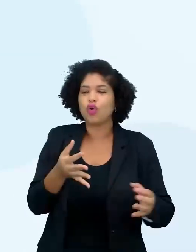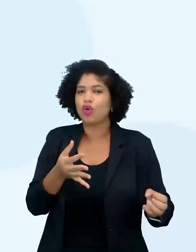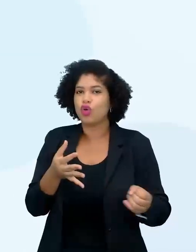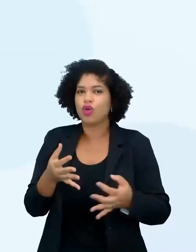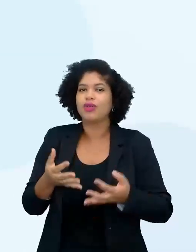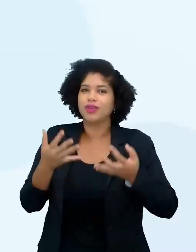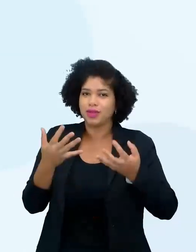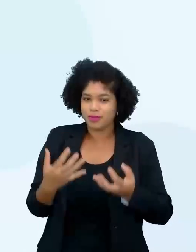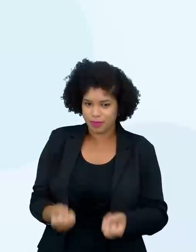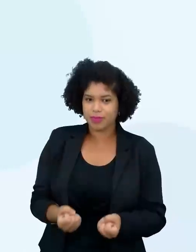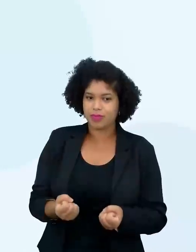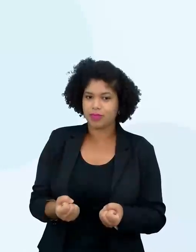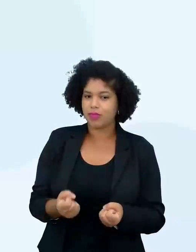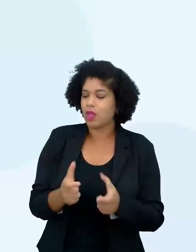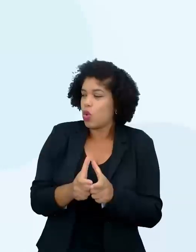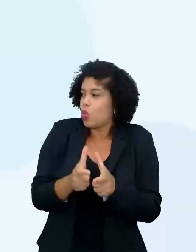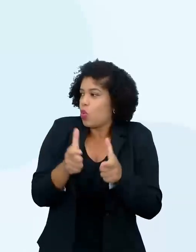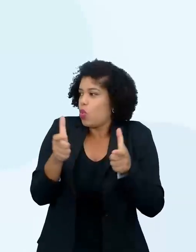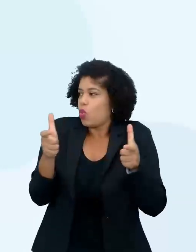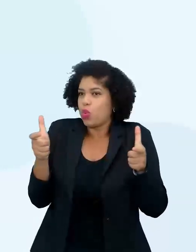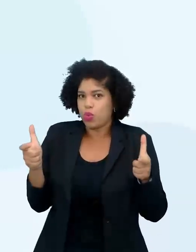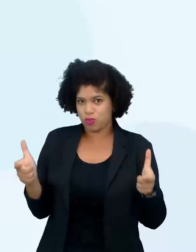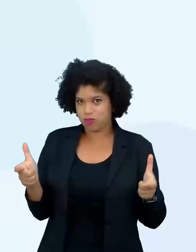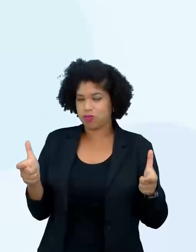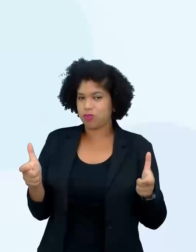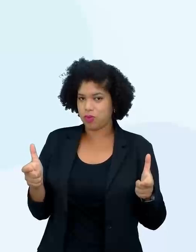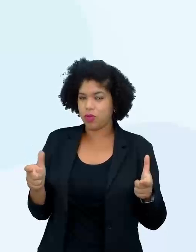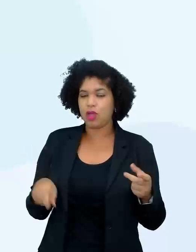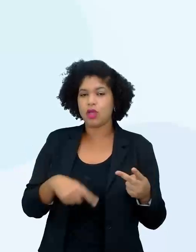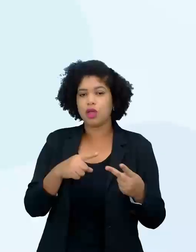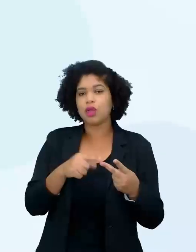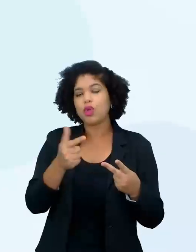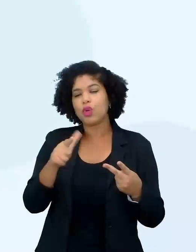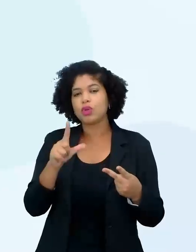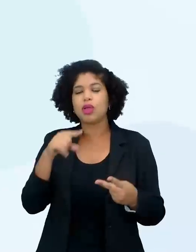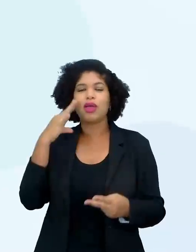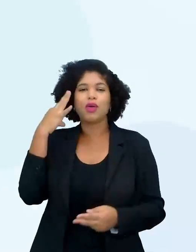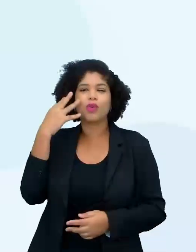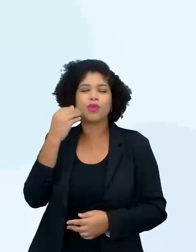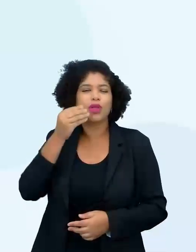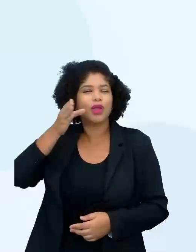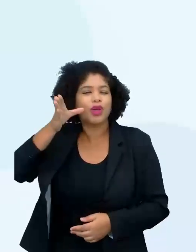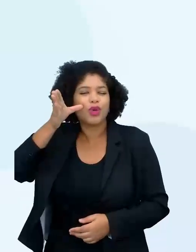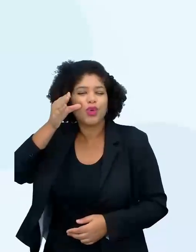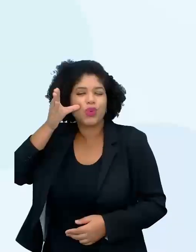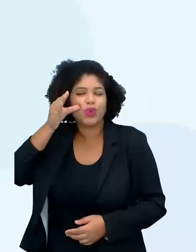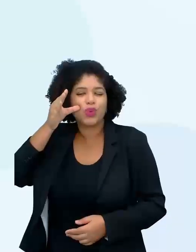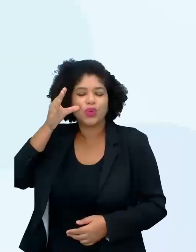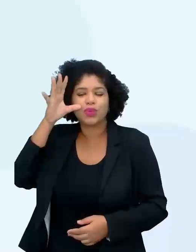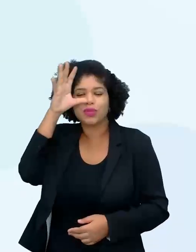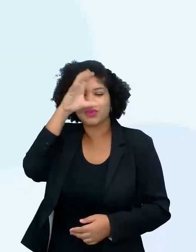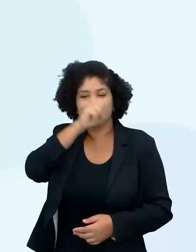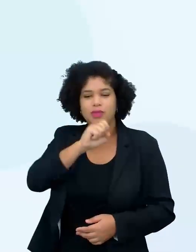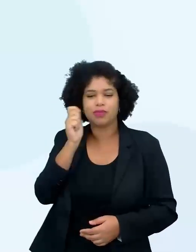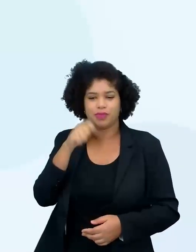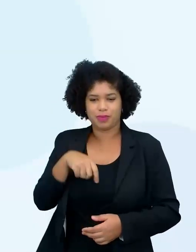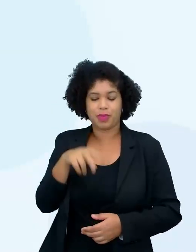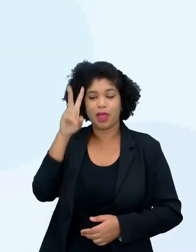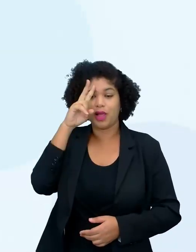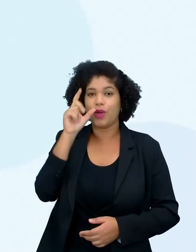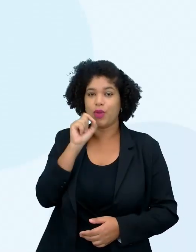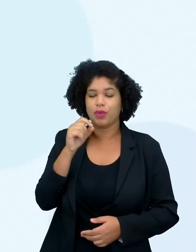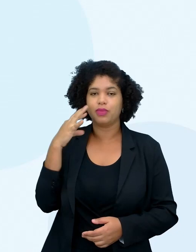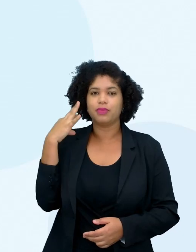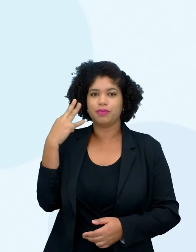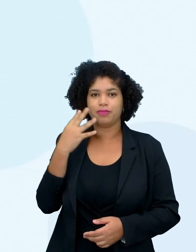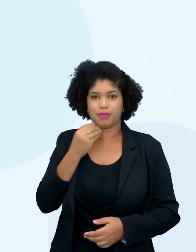a macrocompetência abertura ao novo e a competência curiosidade para aprender. Lembrando sempre que as